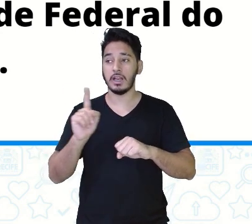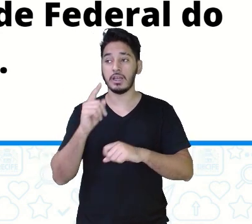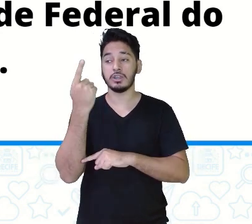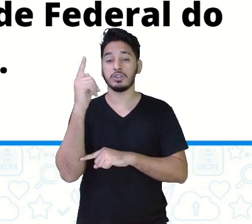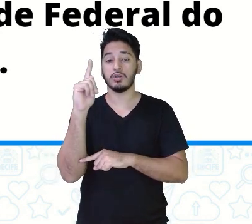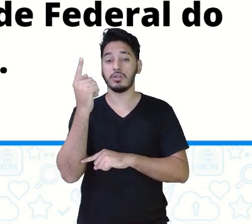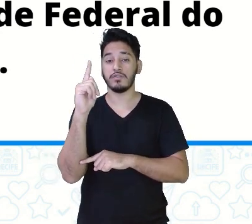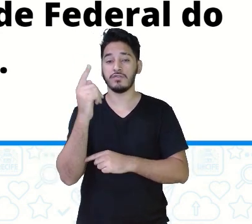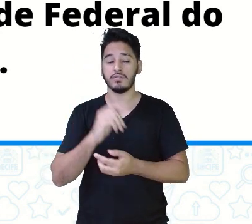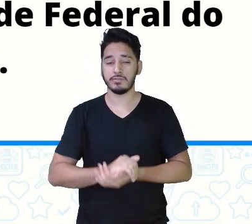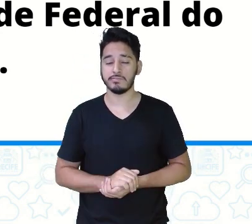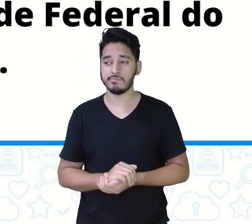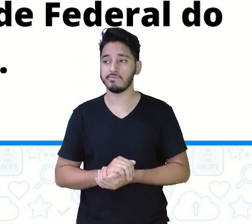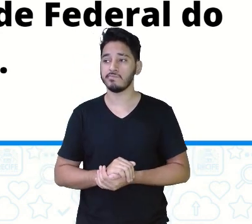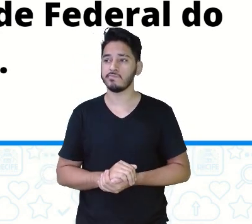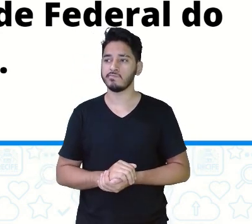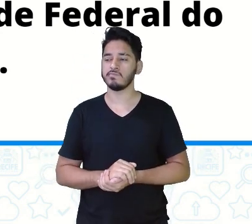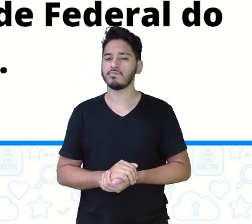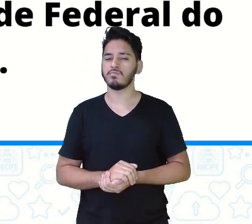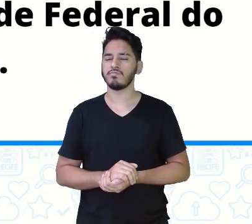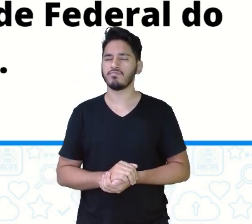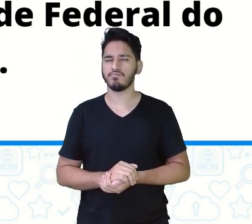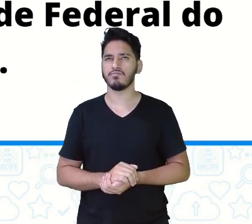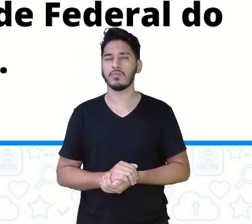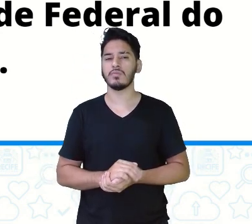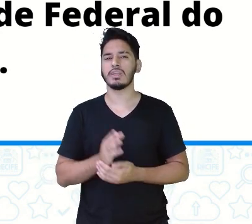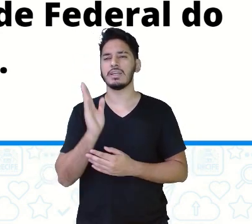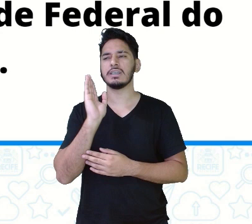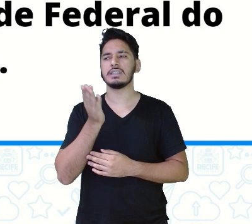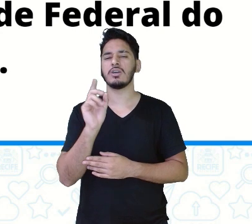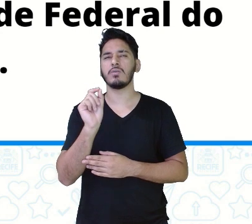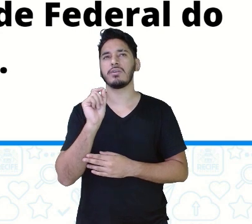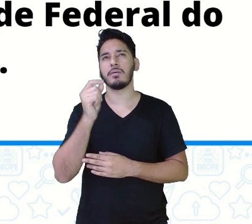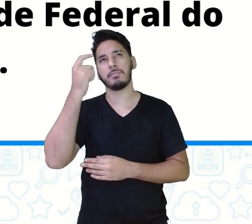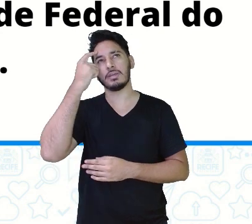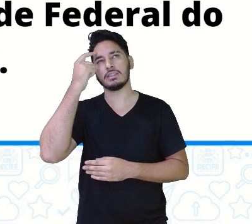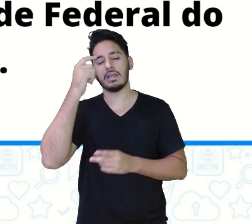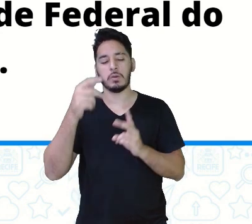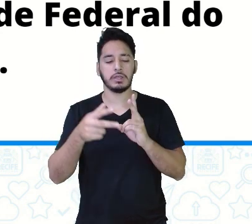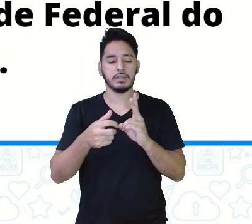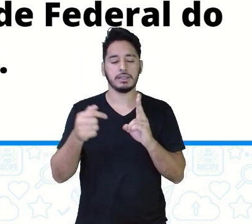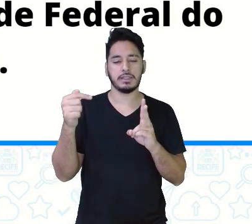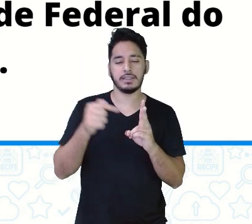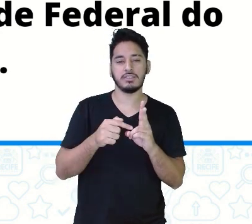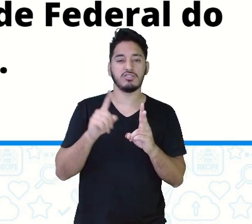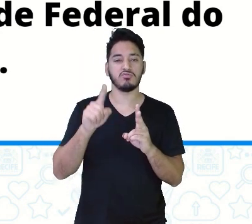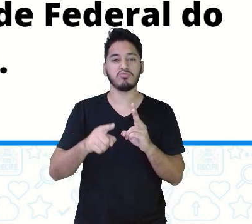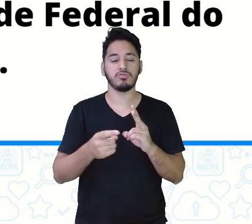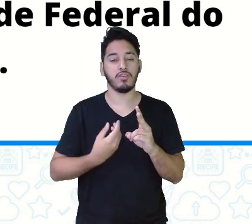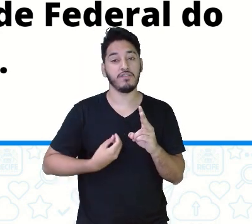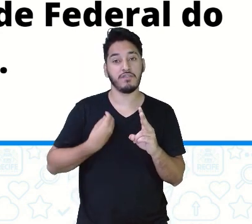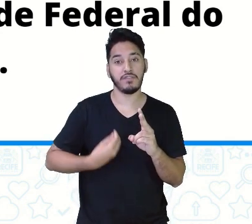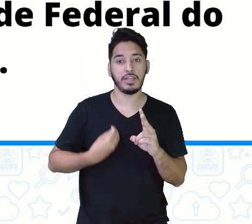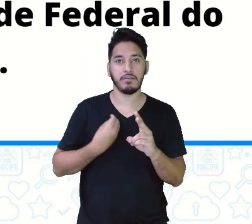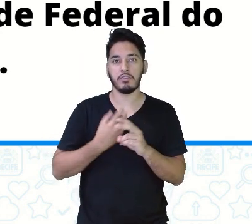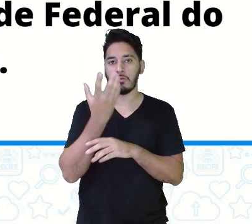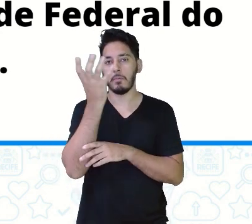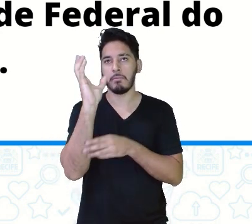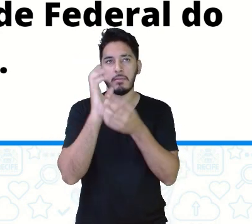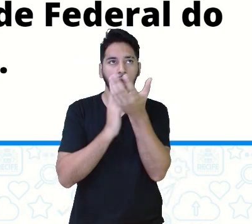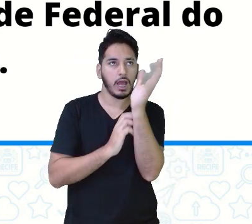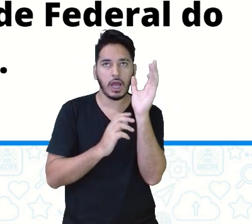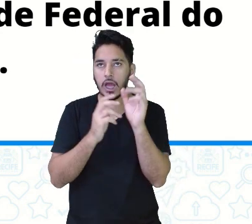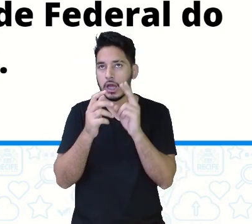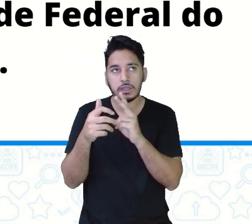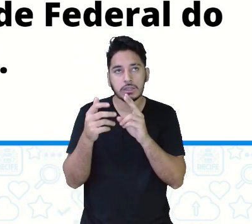só, já tirando aquela ideia de que o indígena é uma pessoa apenas que vive, né, ali na